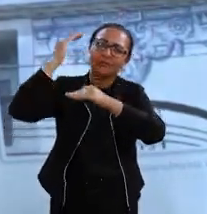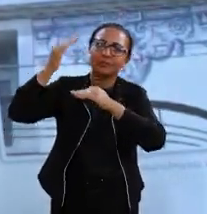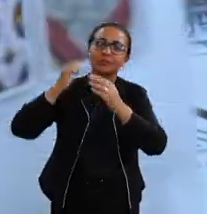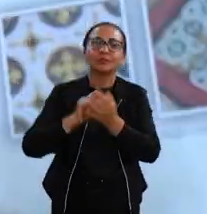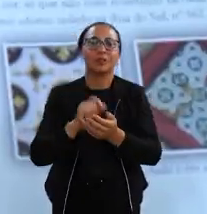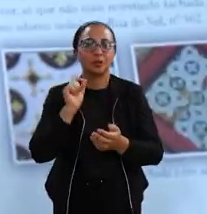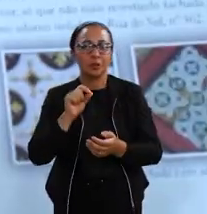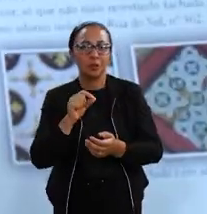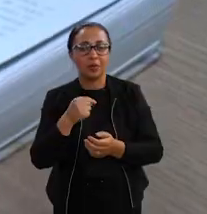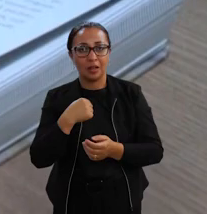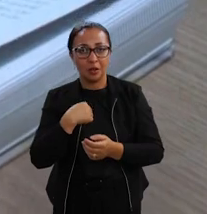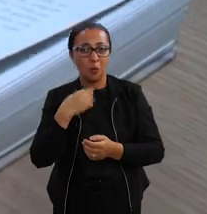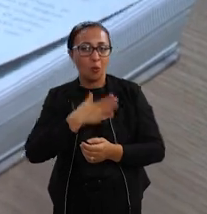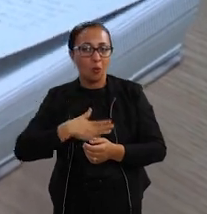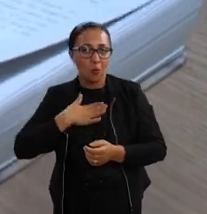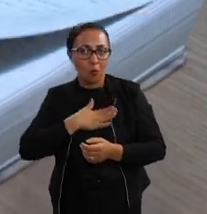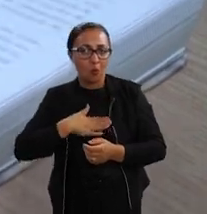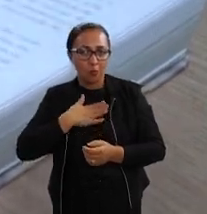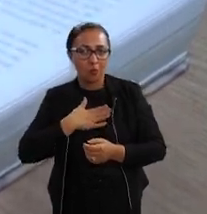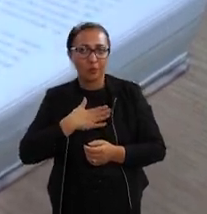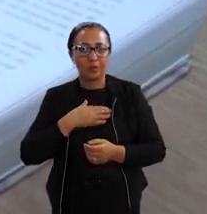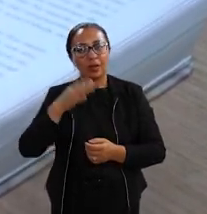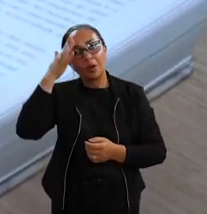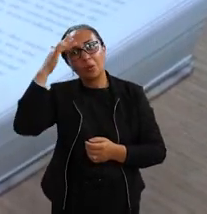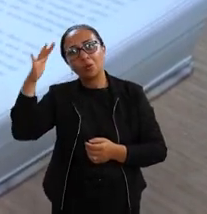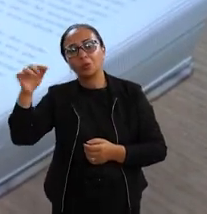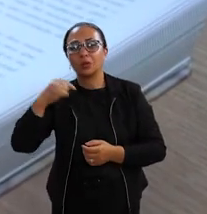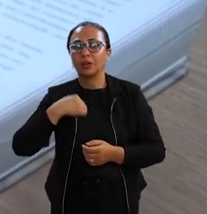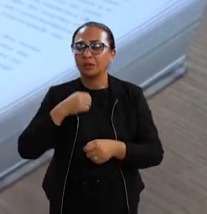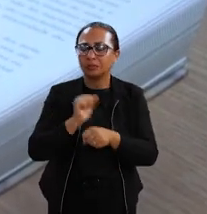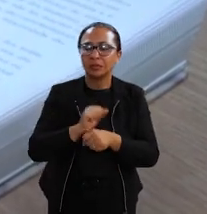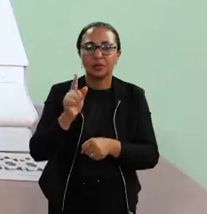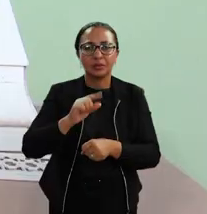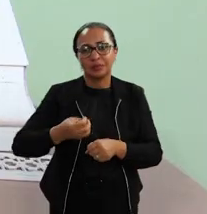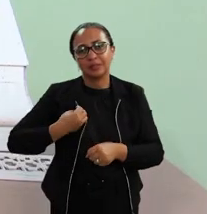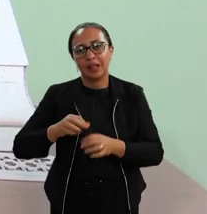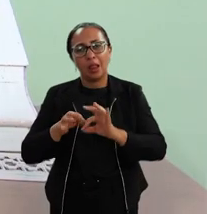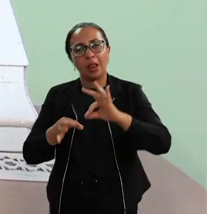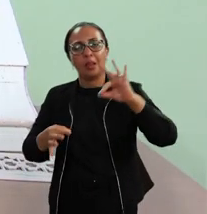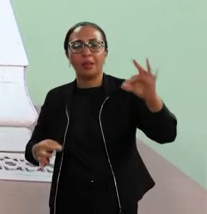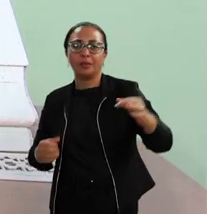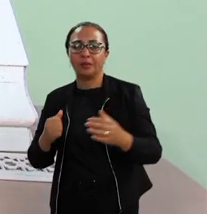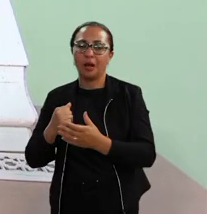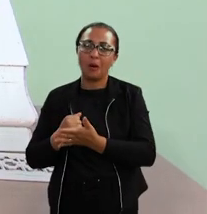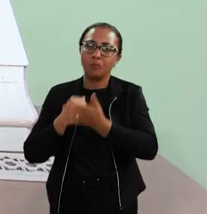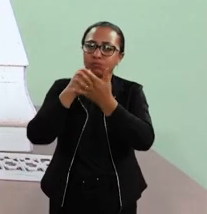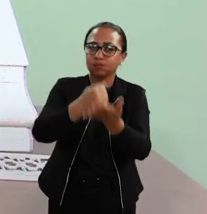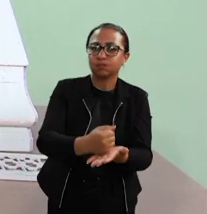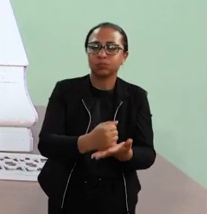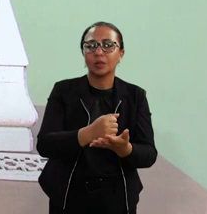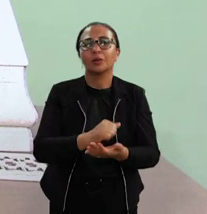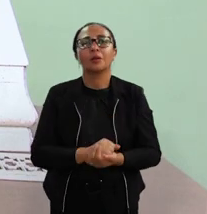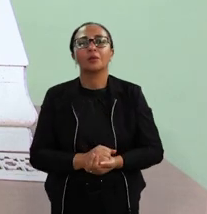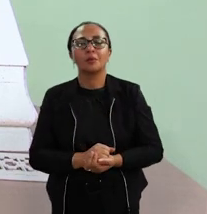crescendo, né? E o que eu gostaria, que é um sonho que eu espero não estar distante, é o